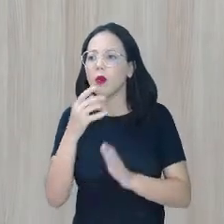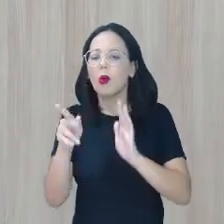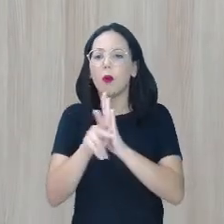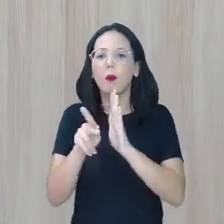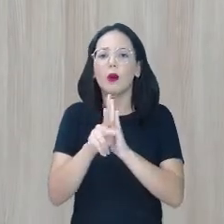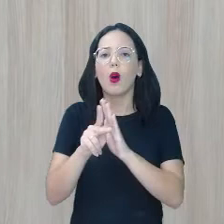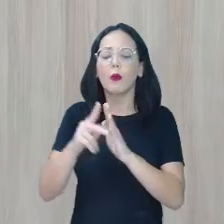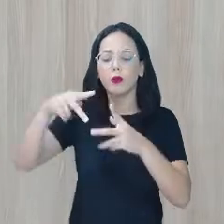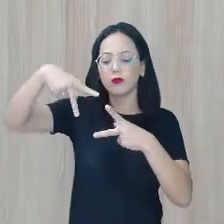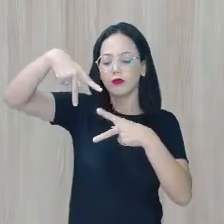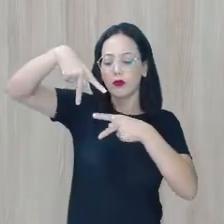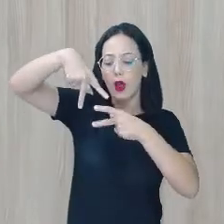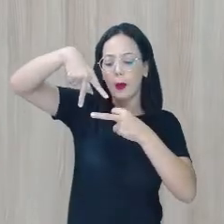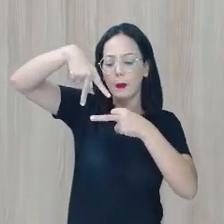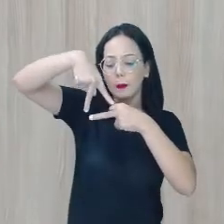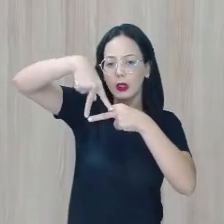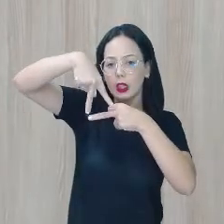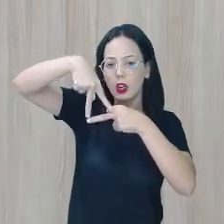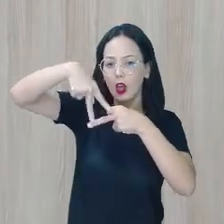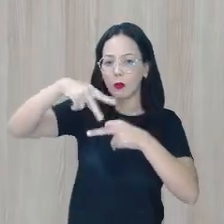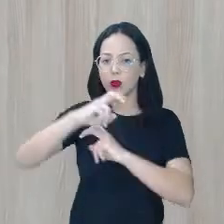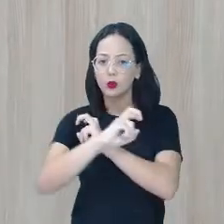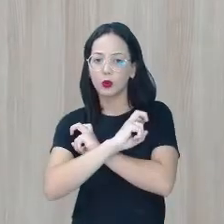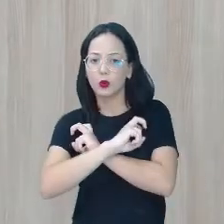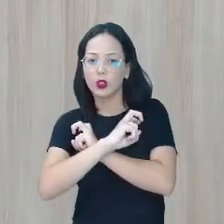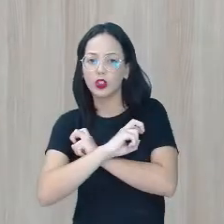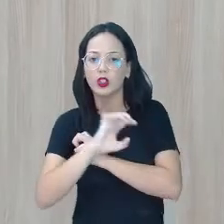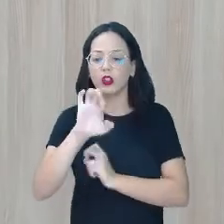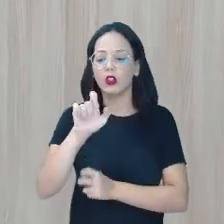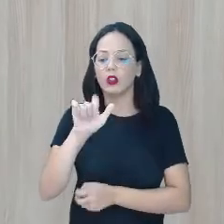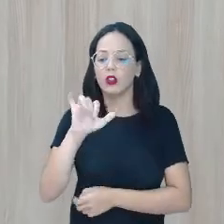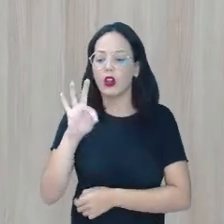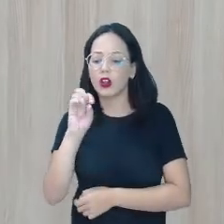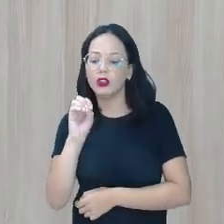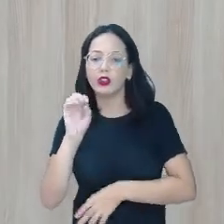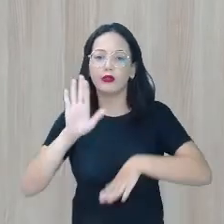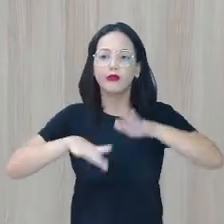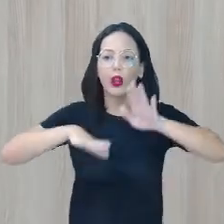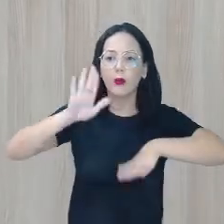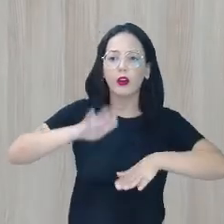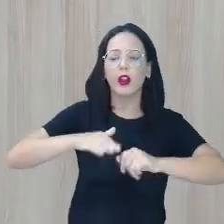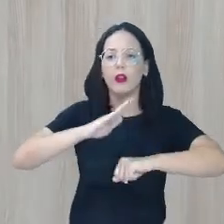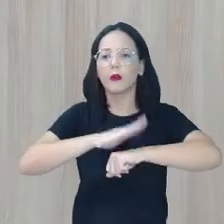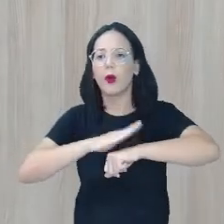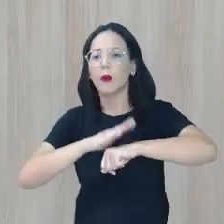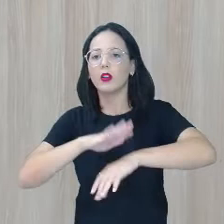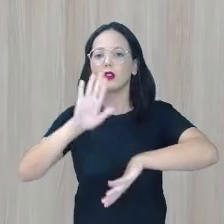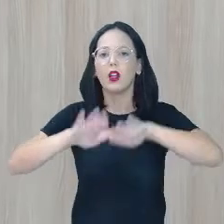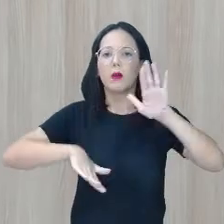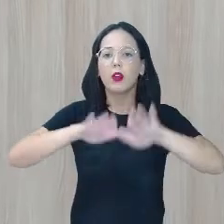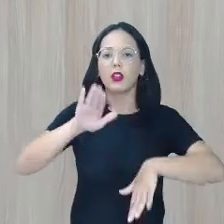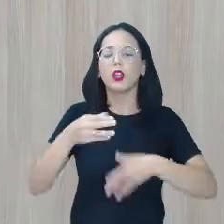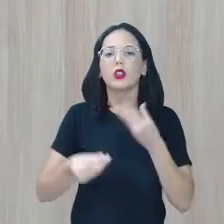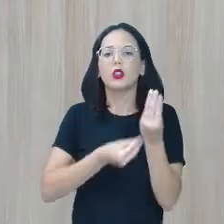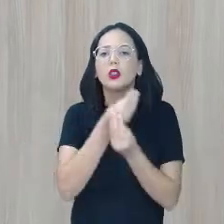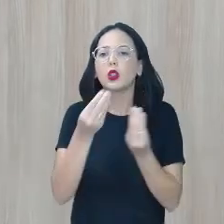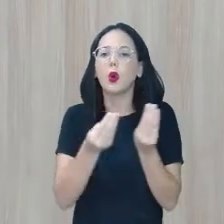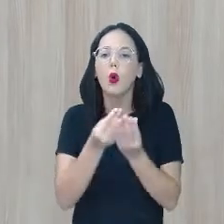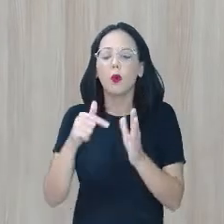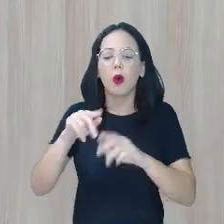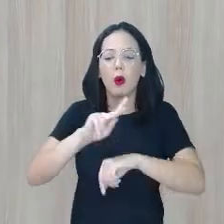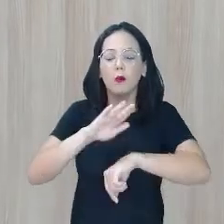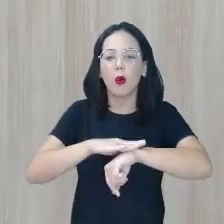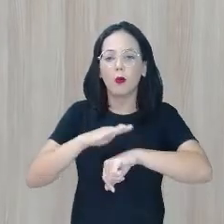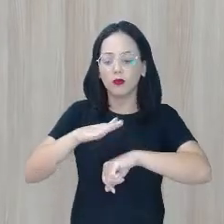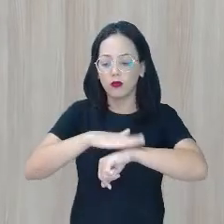do Egito, né, a depender das condições e a depender de como está o tempo, né,